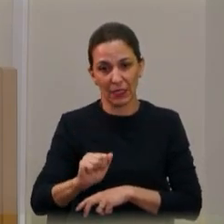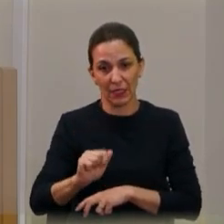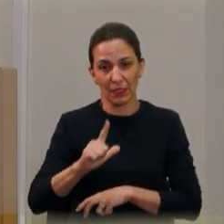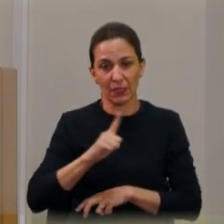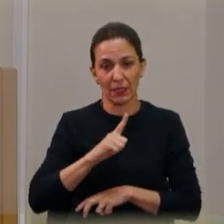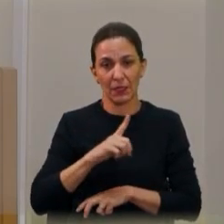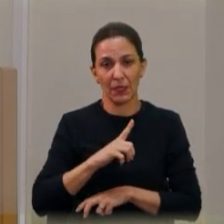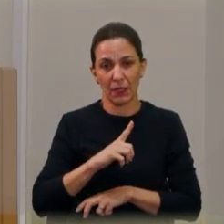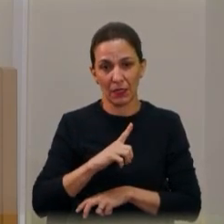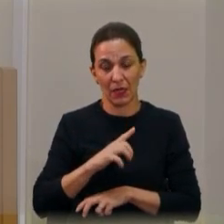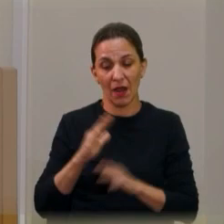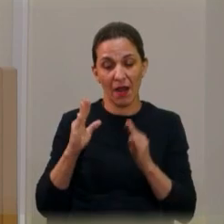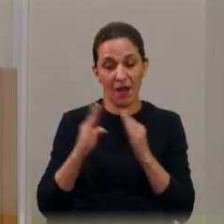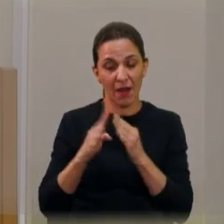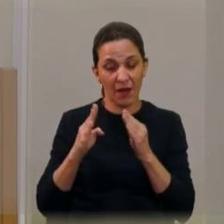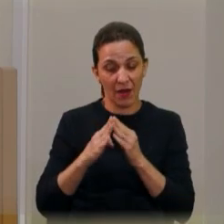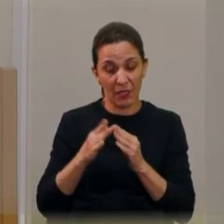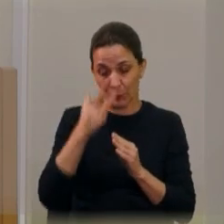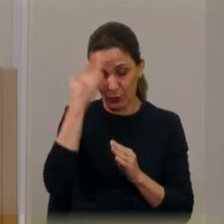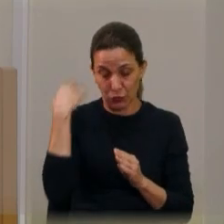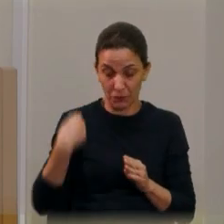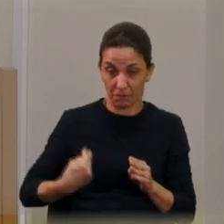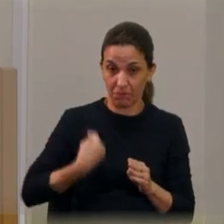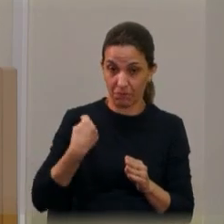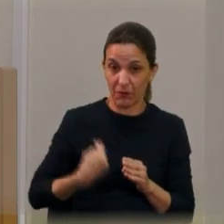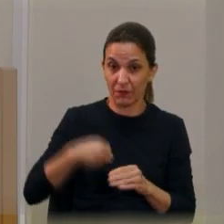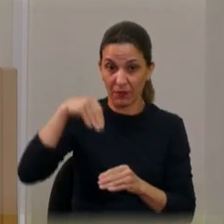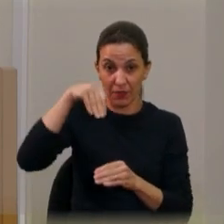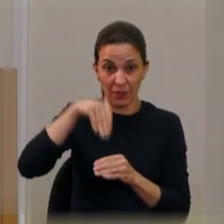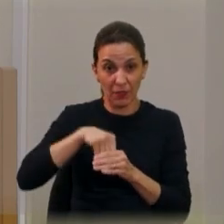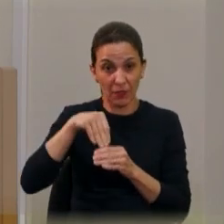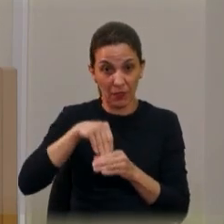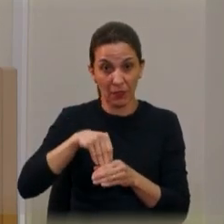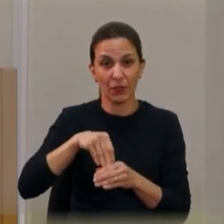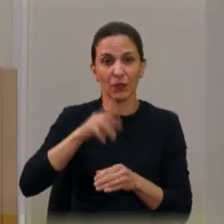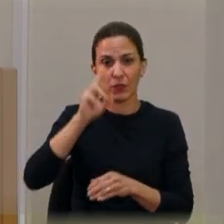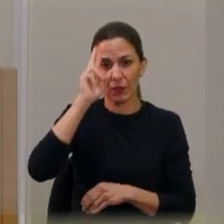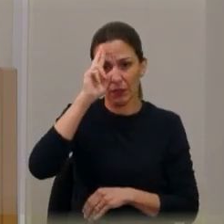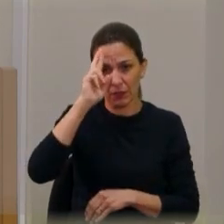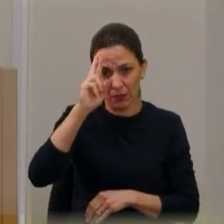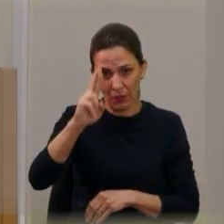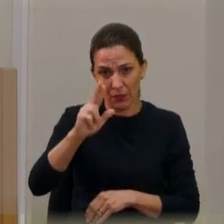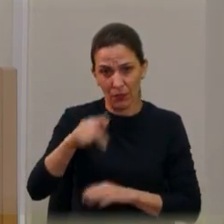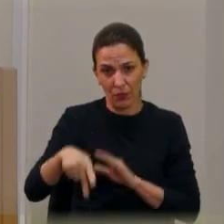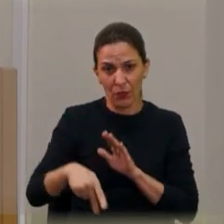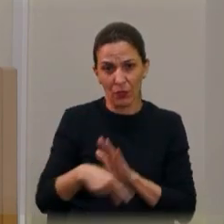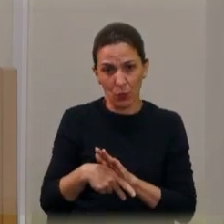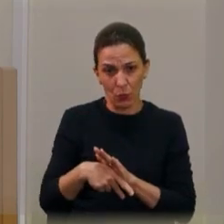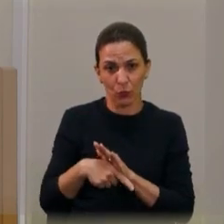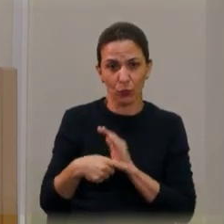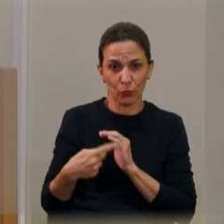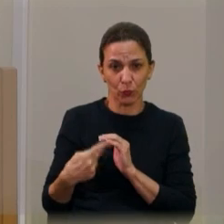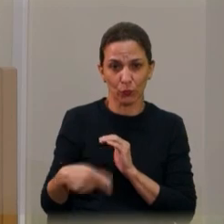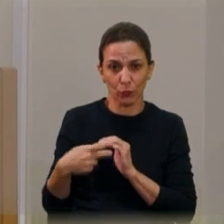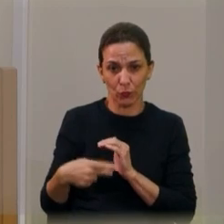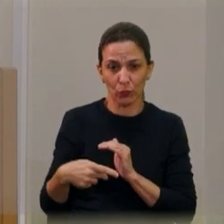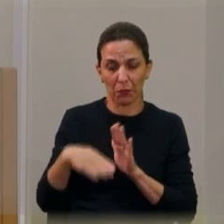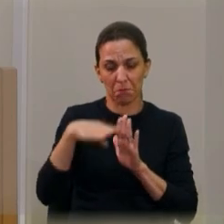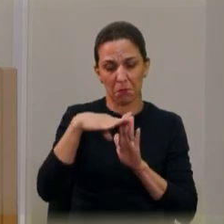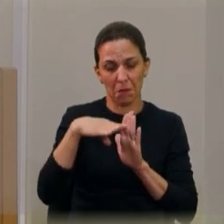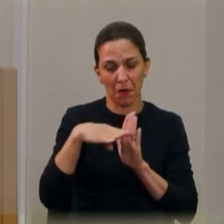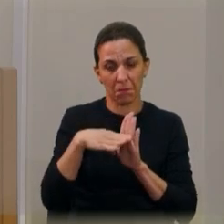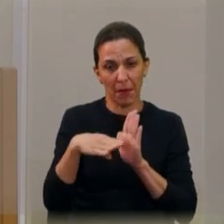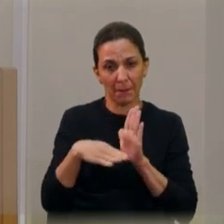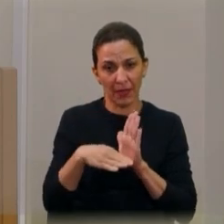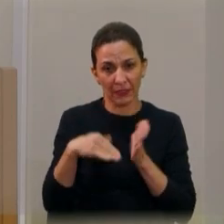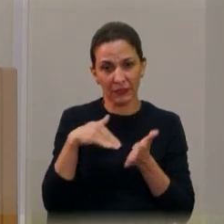servem para habitação os proprietários eles sequenciam a série de requisitos